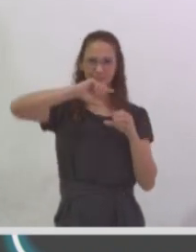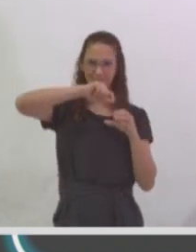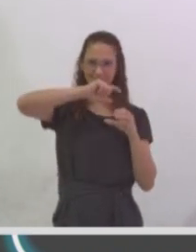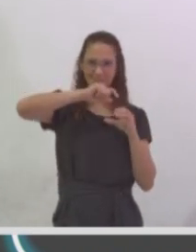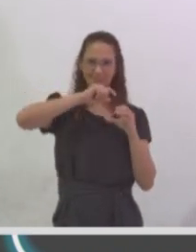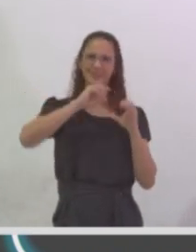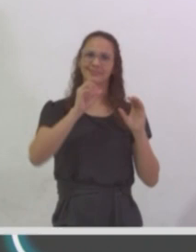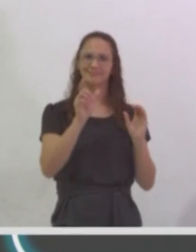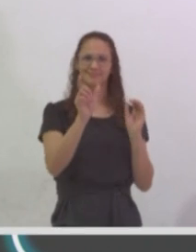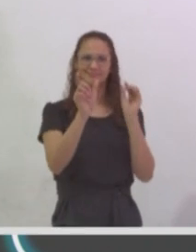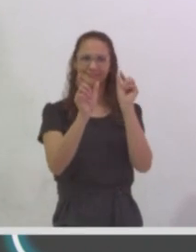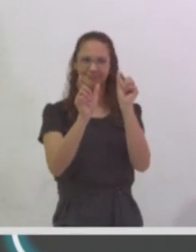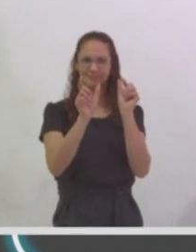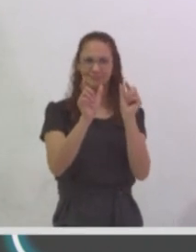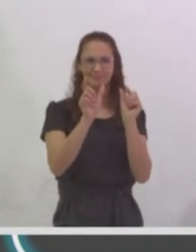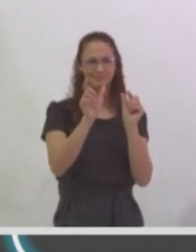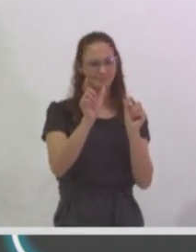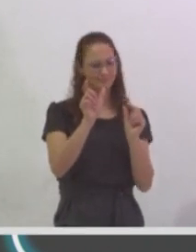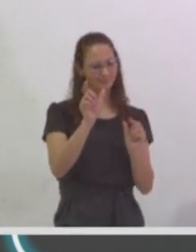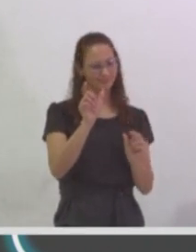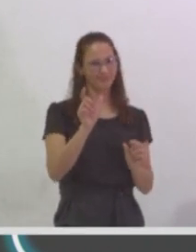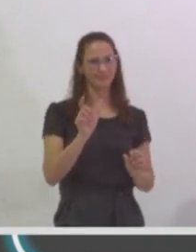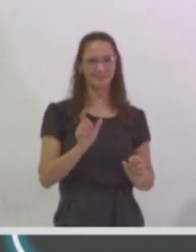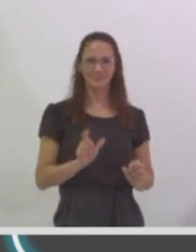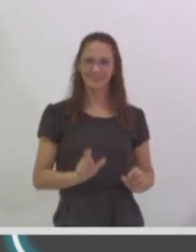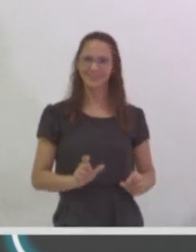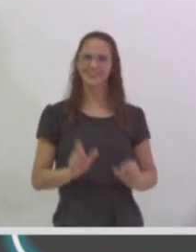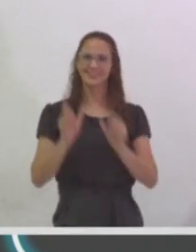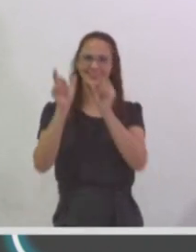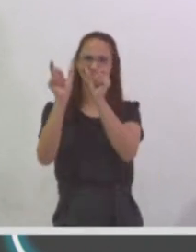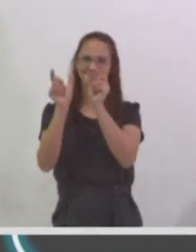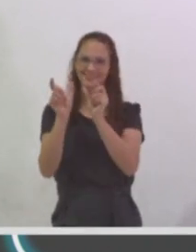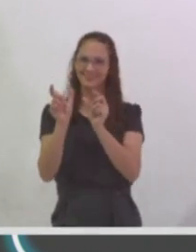cada palavrinha. Tá vendo aí, ó?